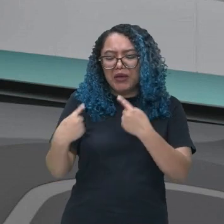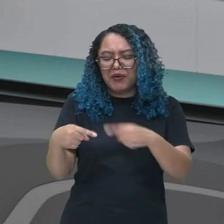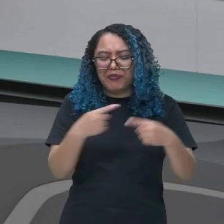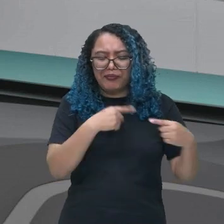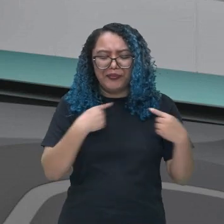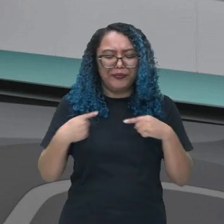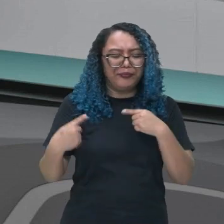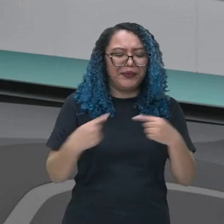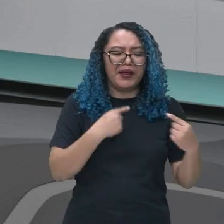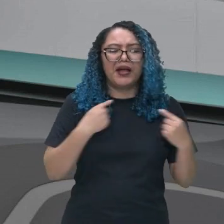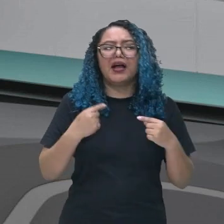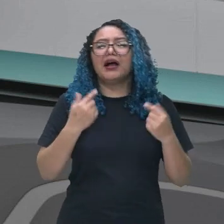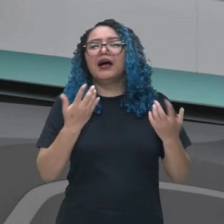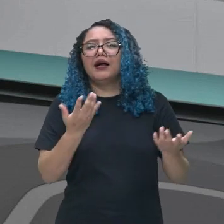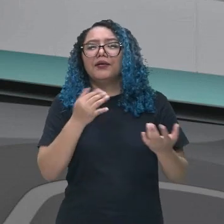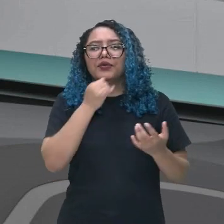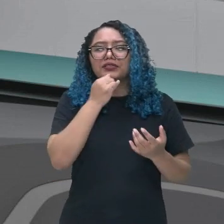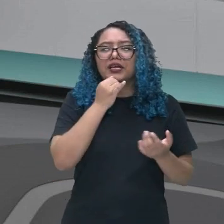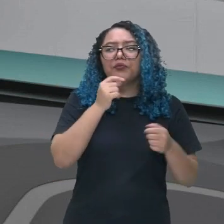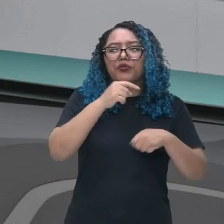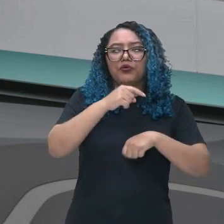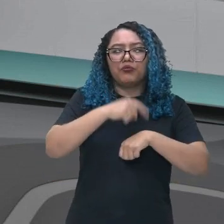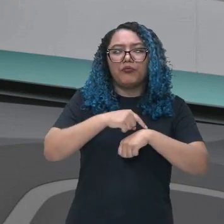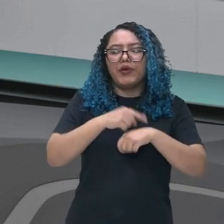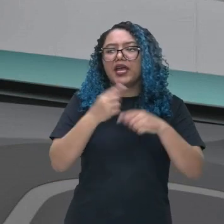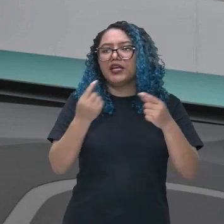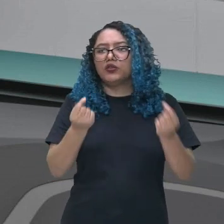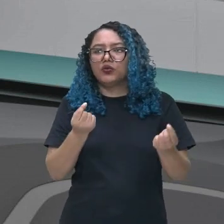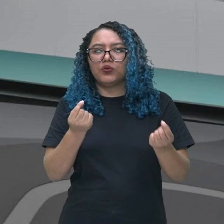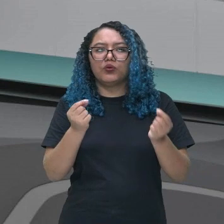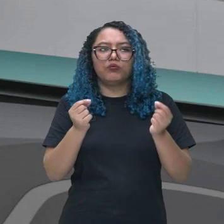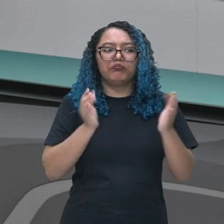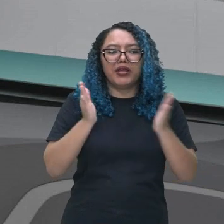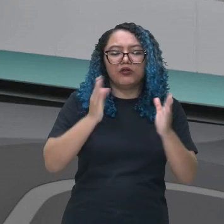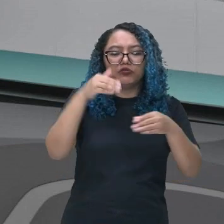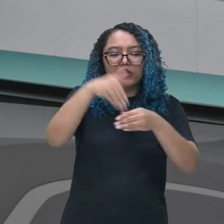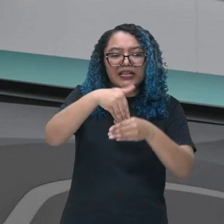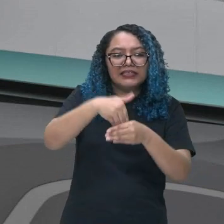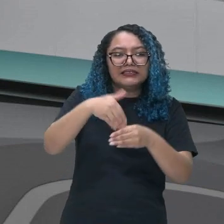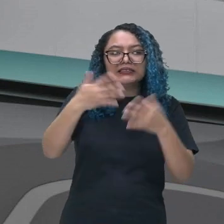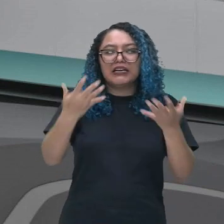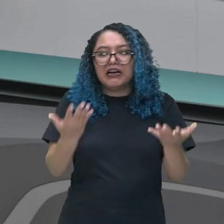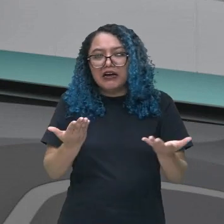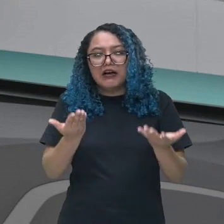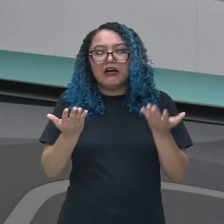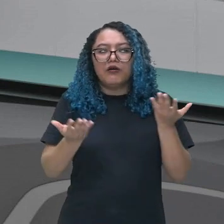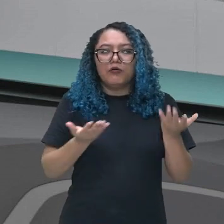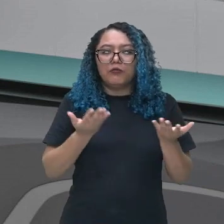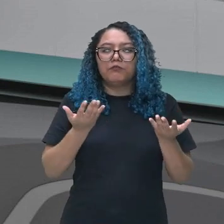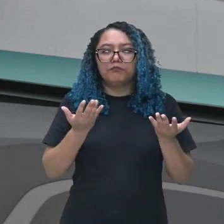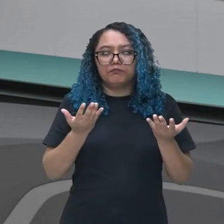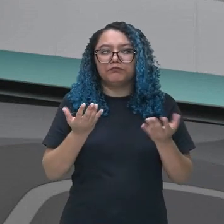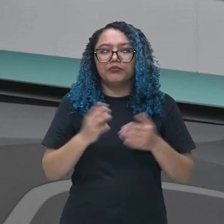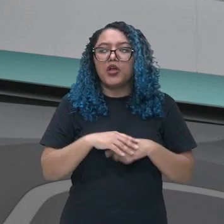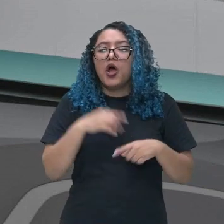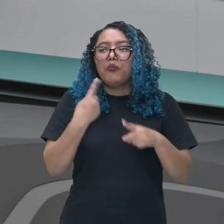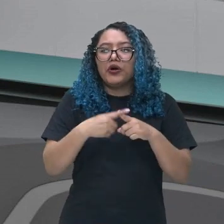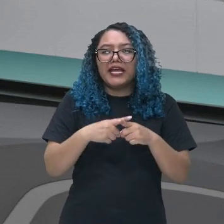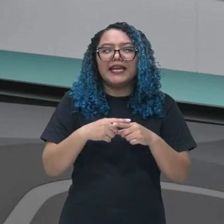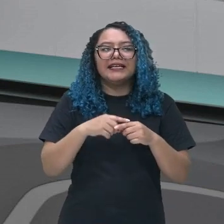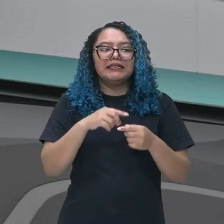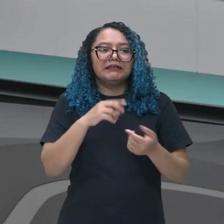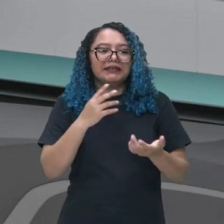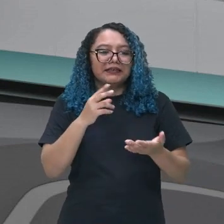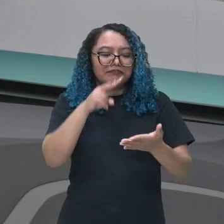decidir o rumo do nosso país nas eleições, por exemplo, porque a gente acredita em tudo que a gente ouve, acredita em tudo que a gente